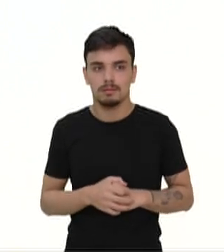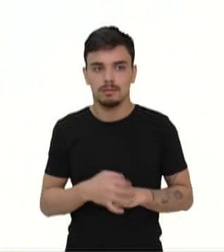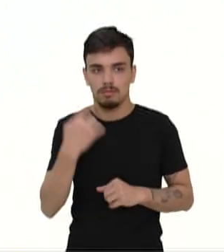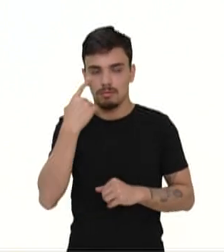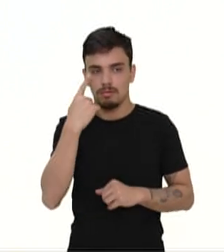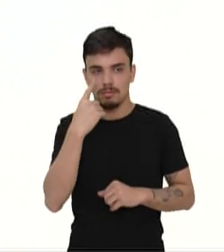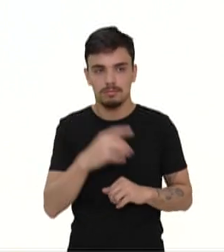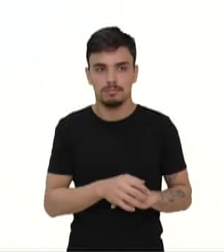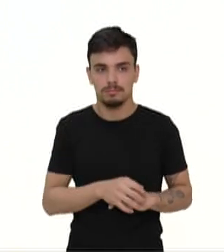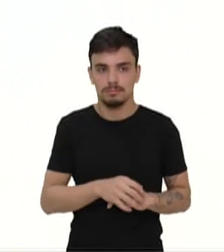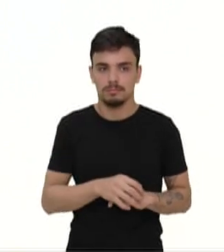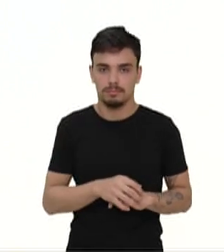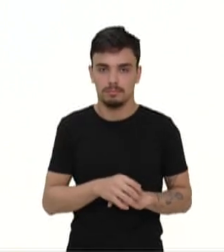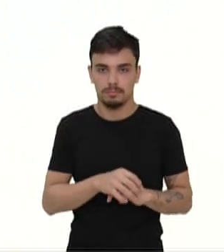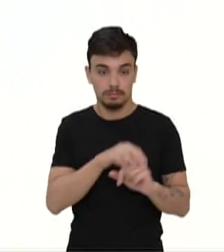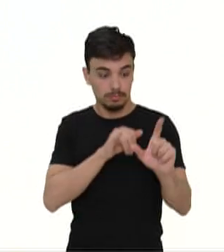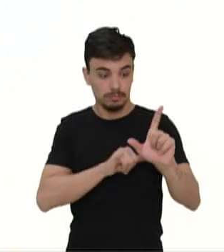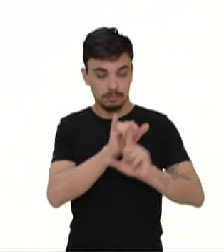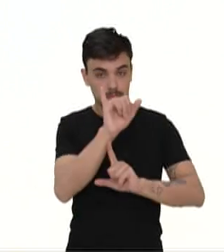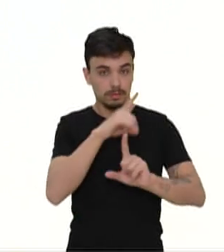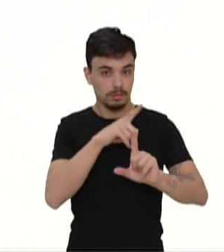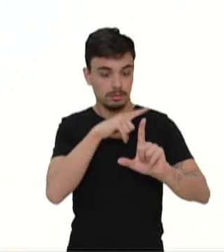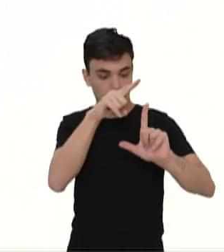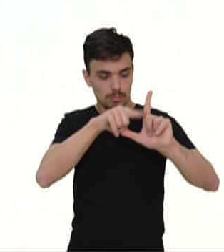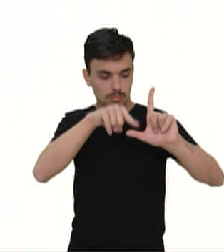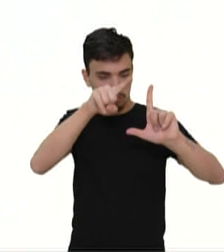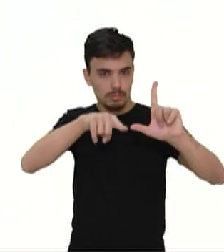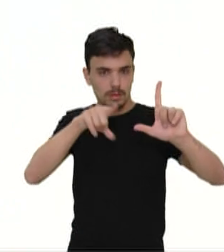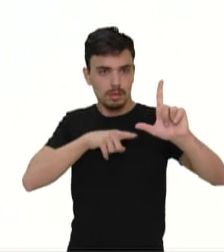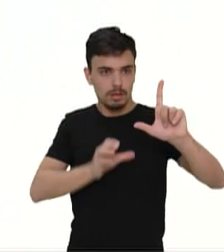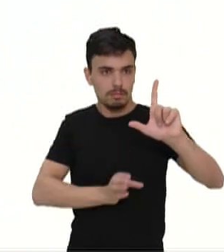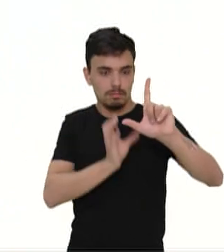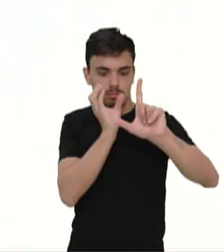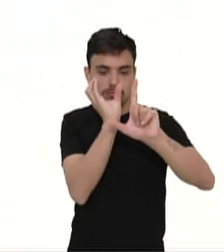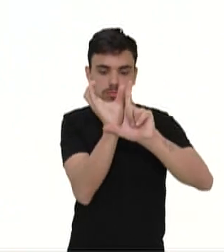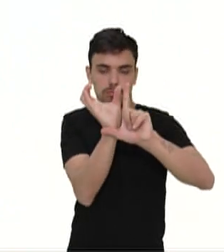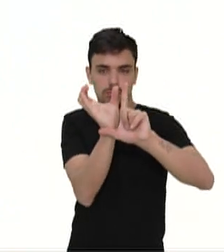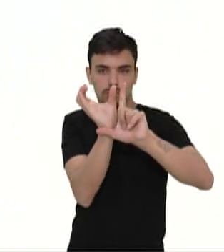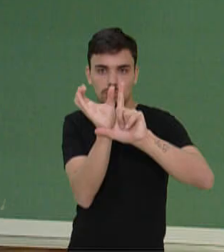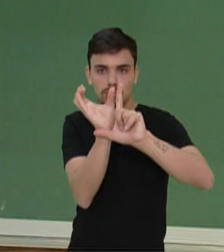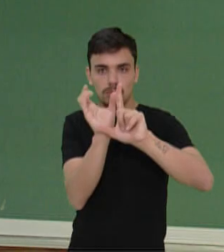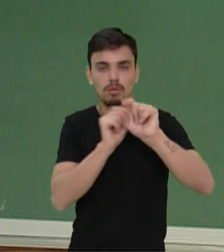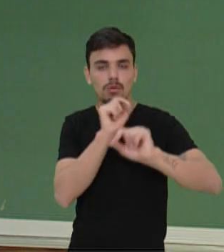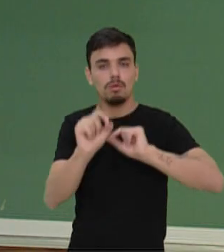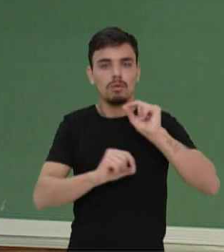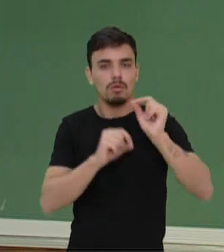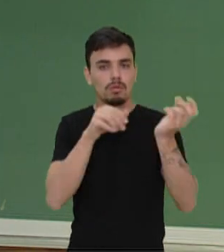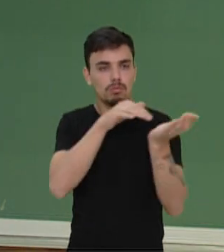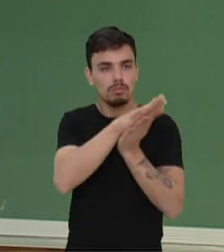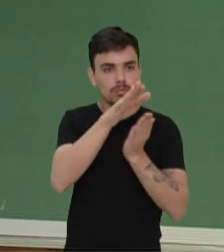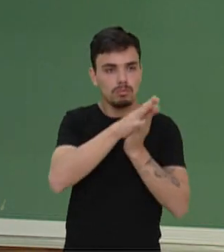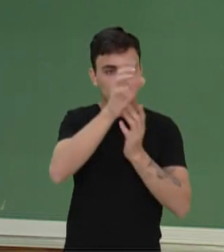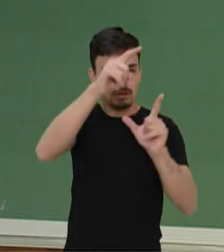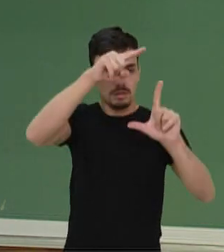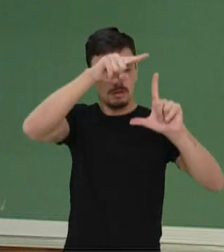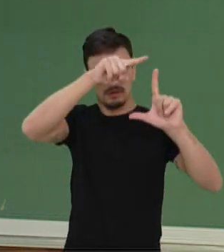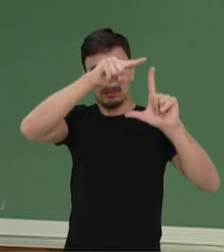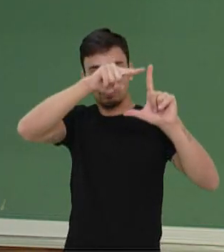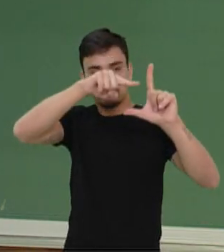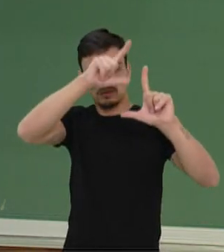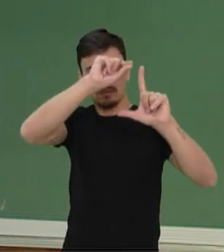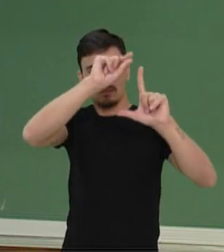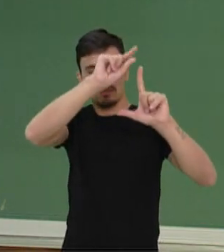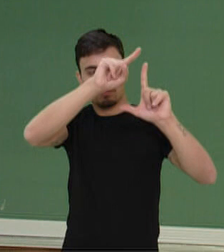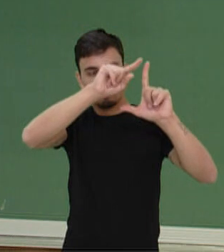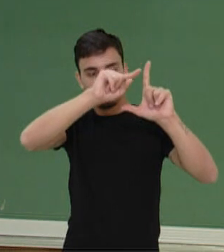Veja, aqui nesse gráfico, como eu falei, o gráfico tem a concavidade voltada para cima, né? Então, ó, o custo vem descendo, né, até chegar a esse